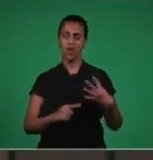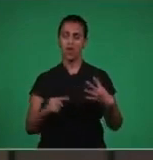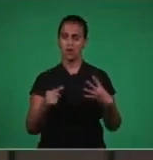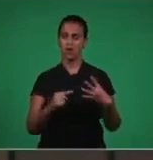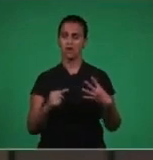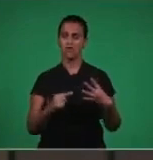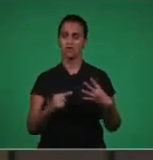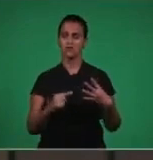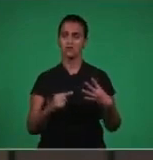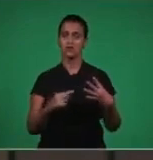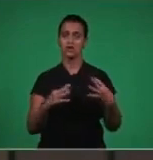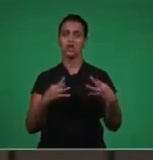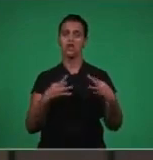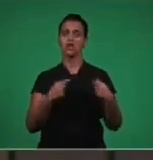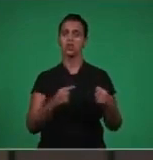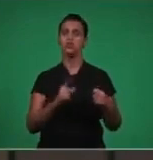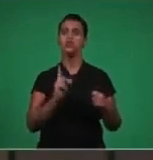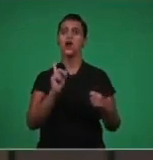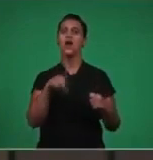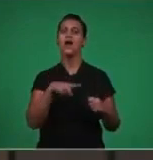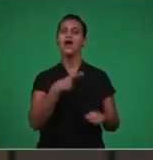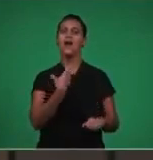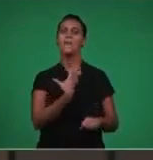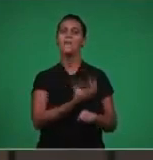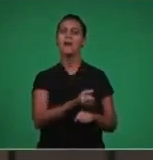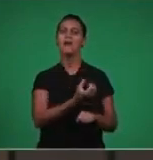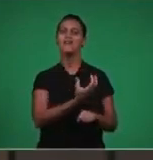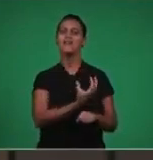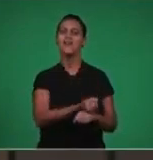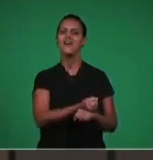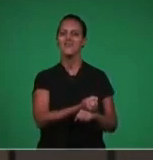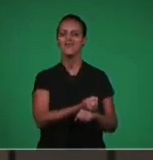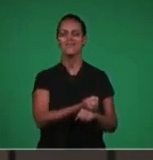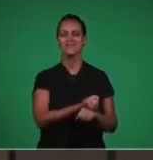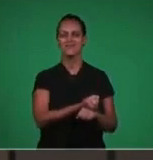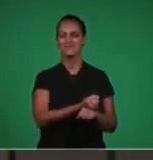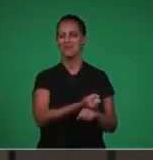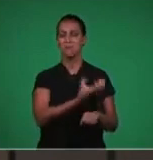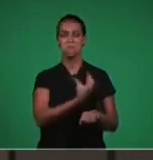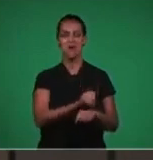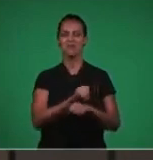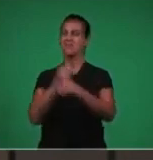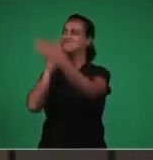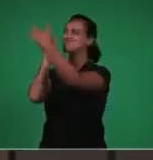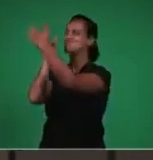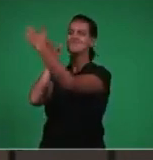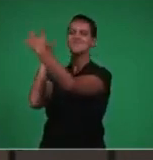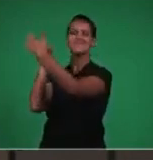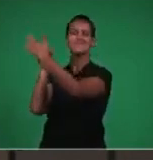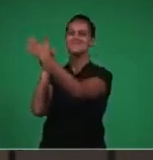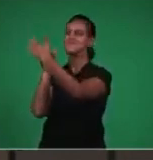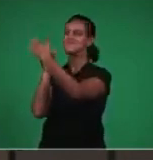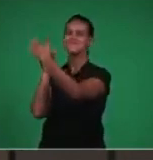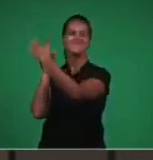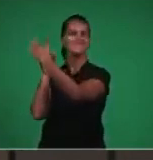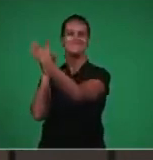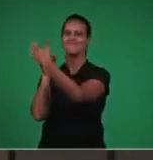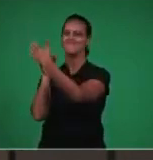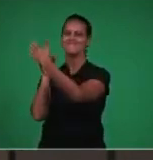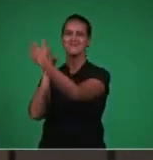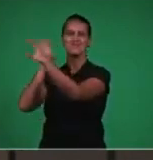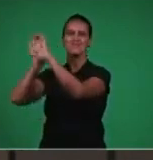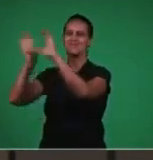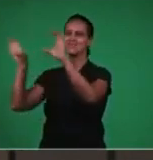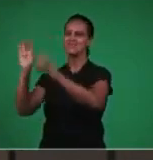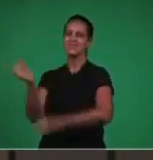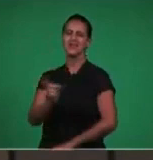é matéria. Matéria não herda o reino. Deu para entender? Matéria não sobe. Quando você